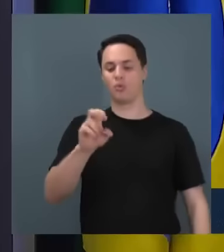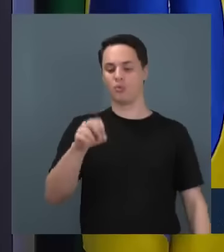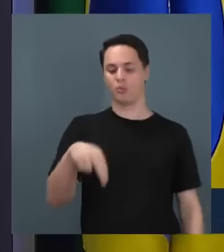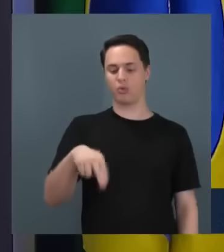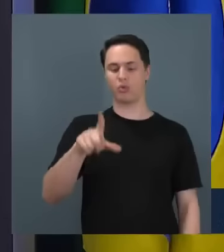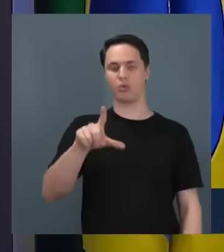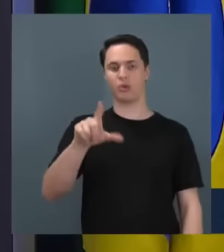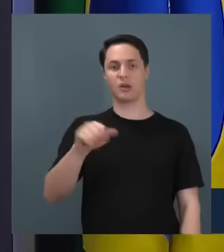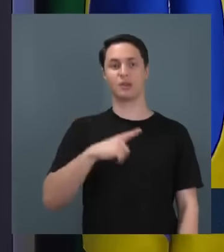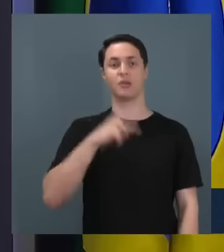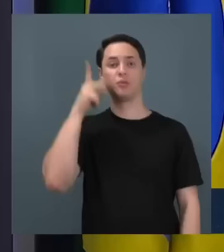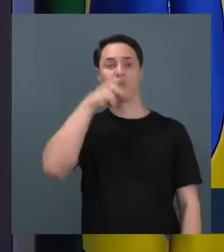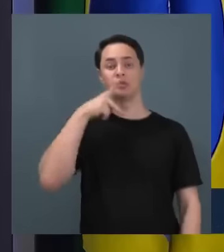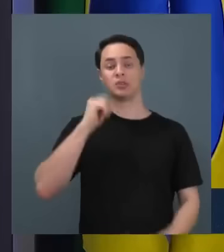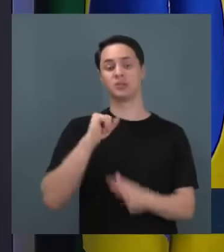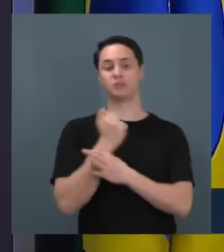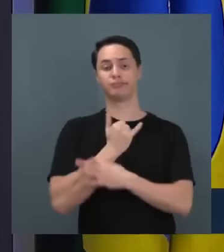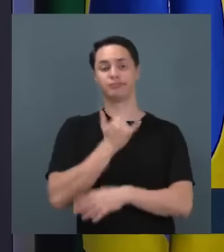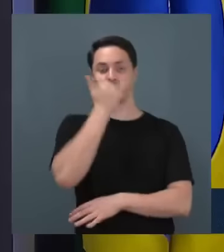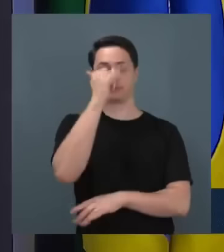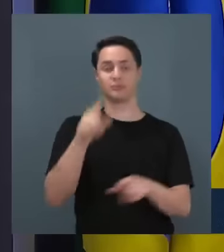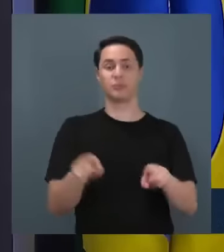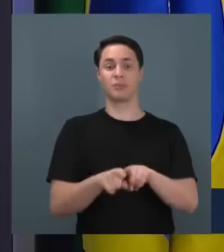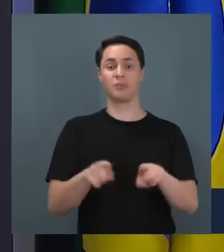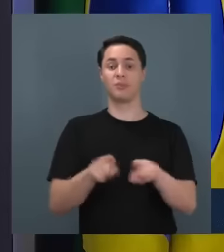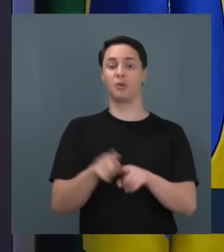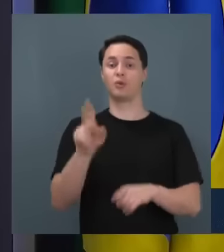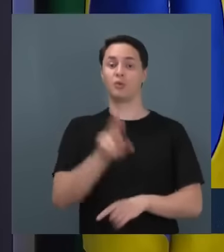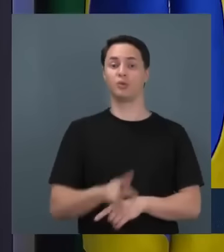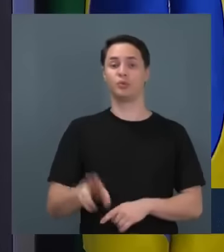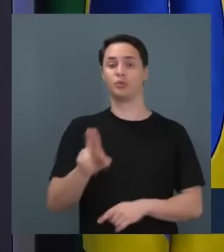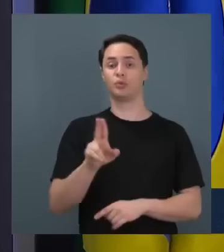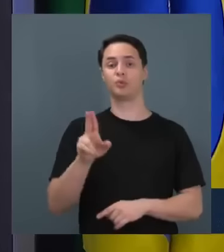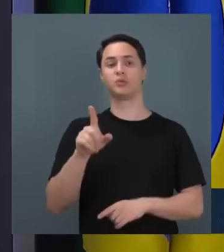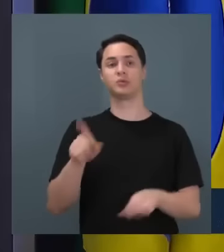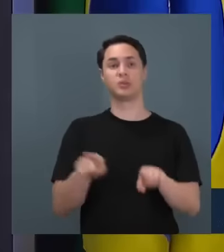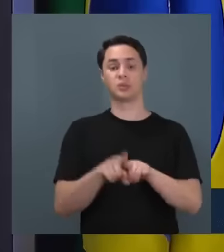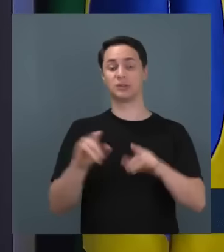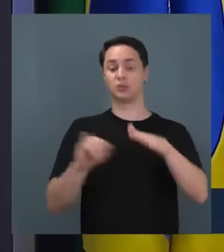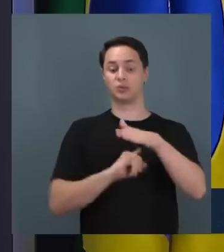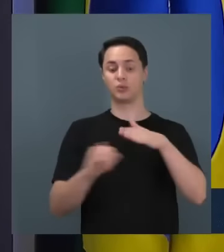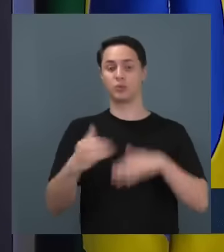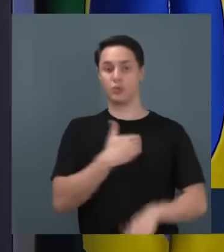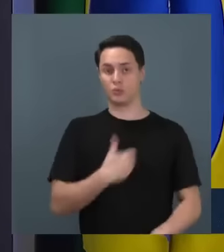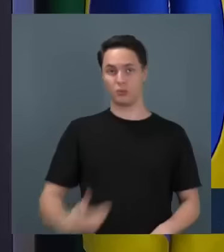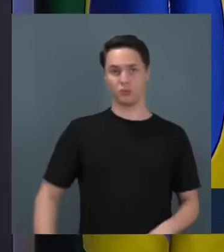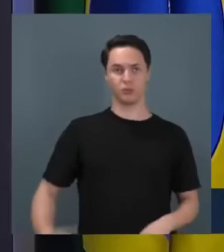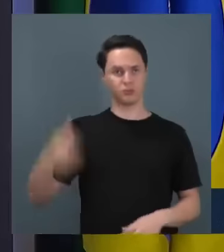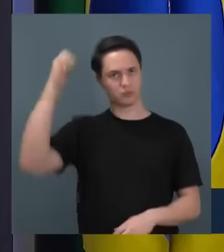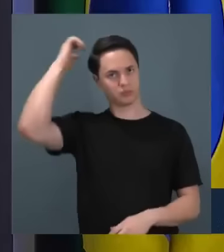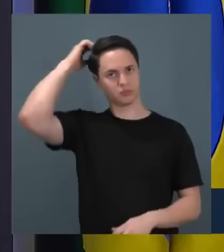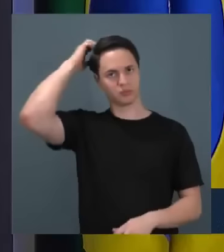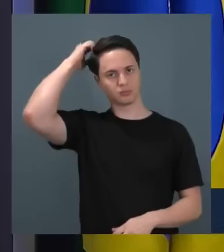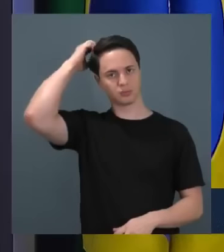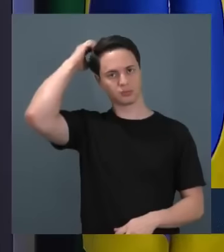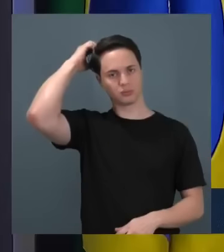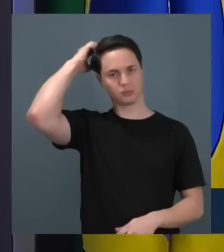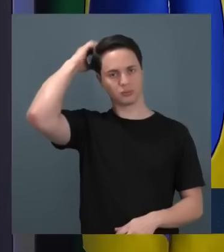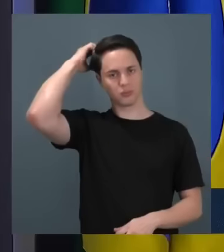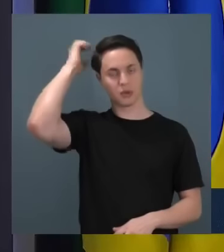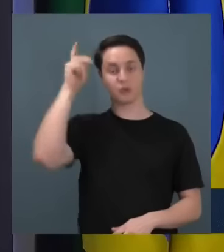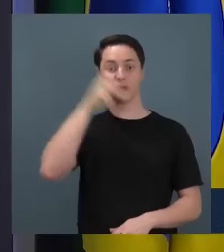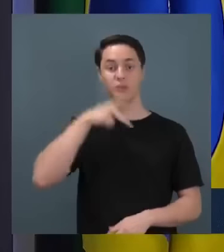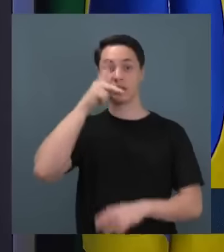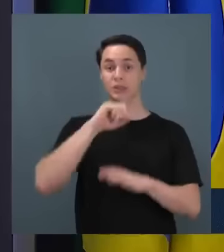políticas de segurança equivocadas e do uso ideológico de instituições públicas. A política de segurança estadual se